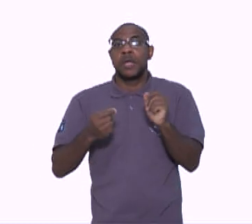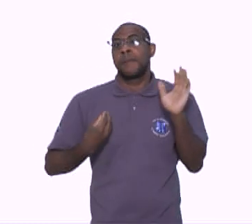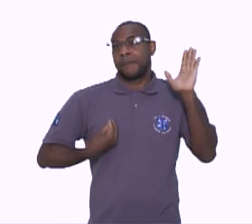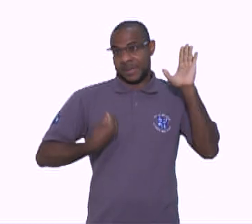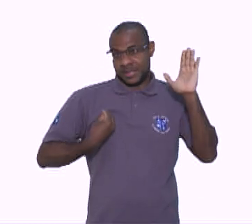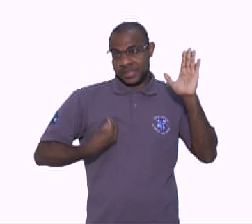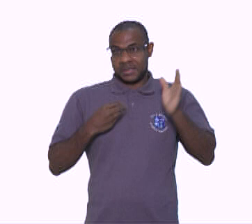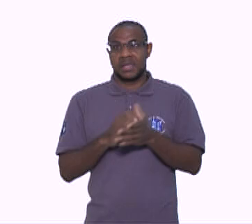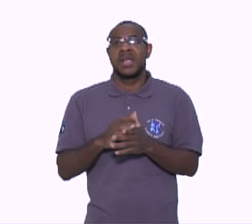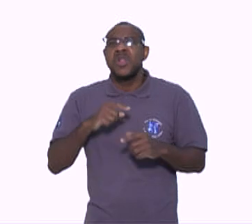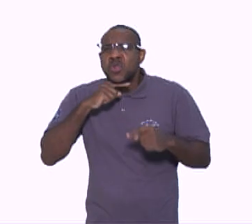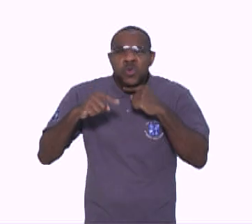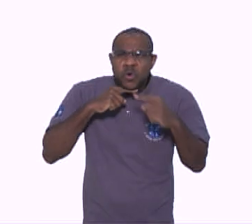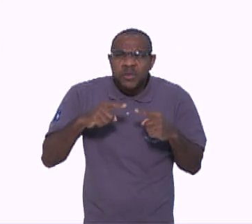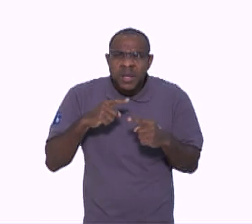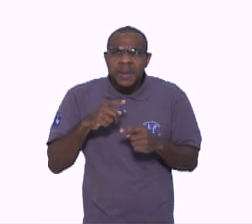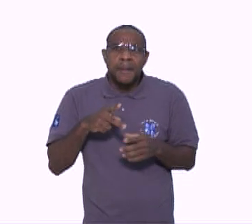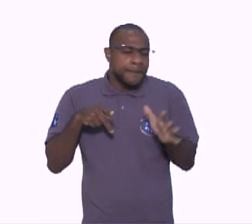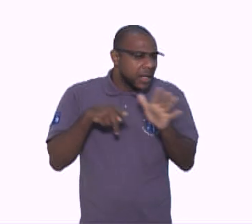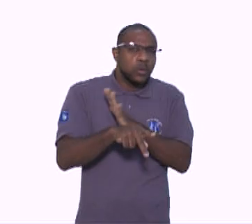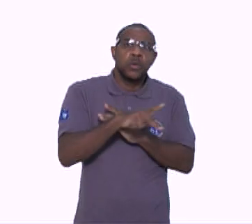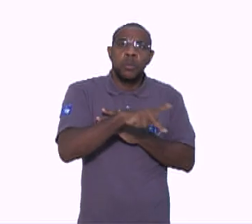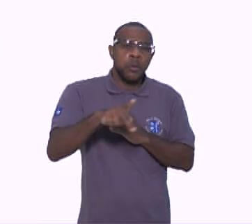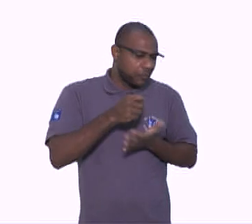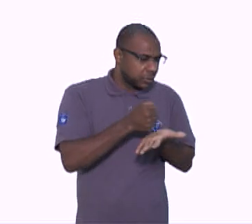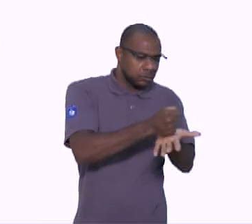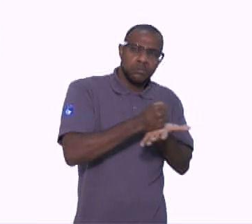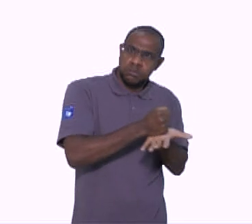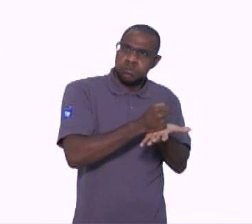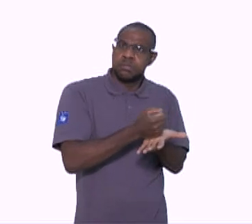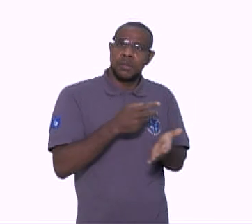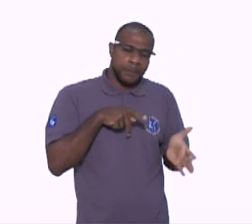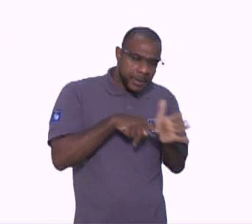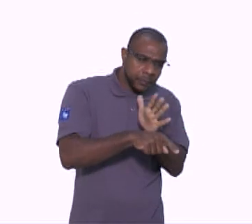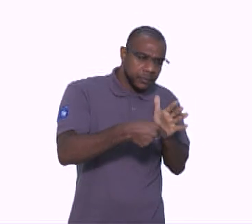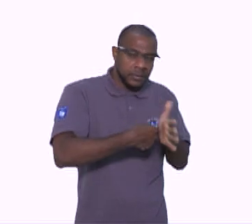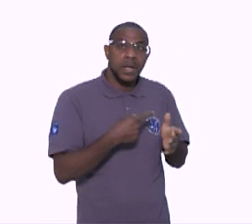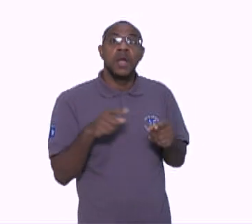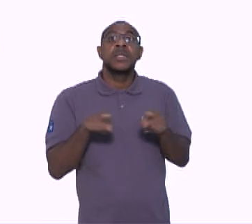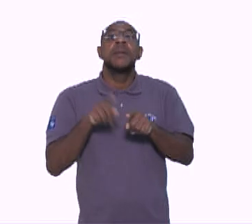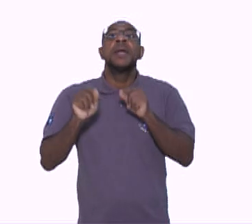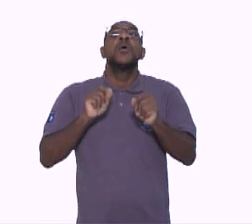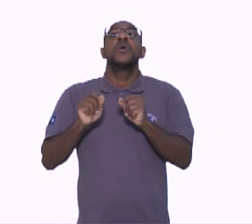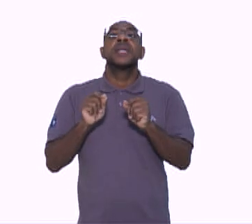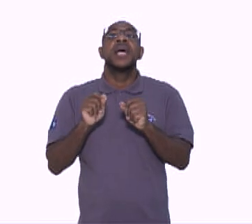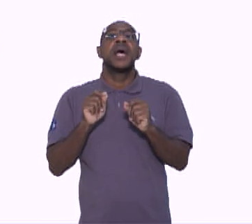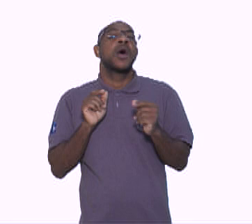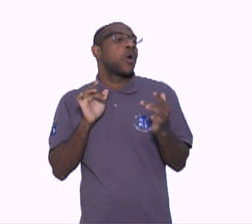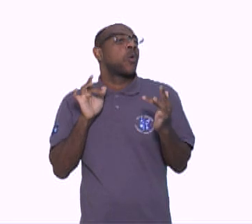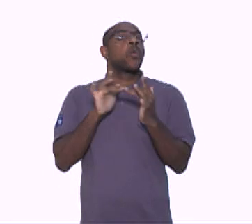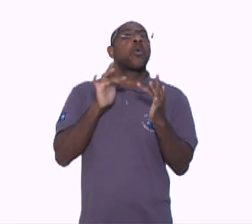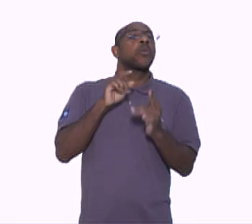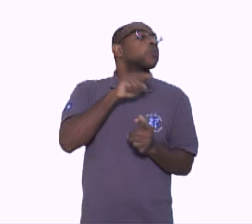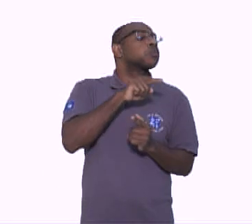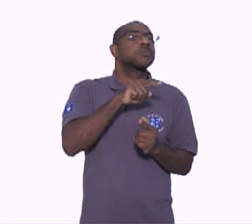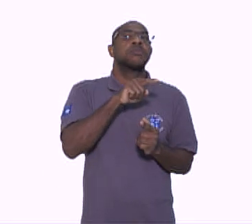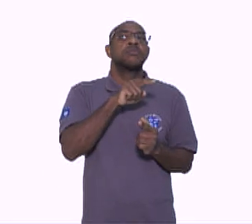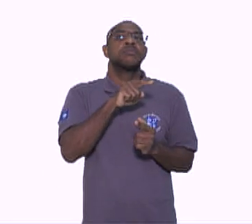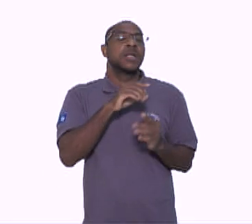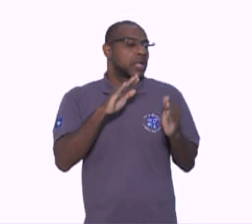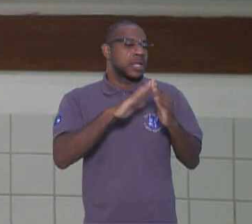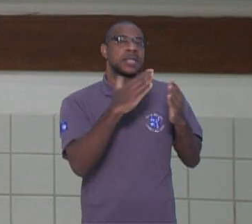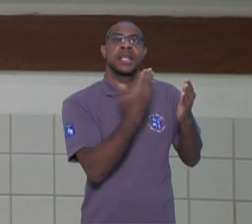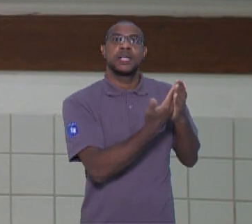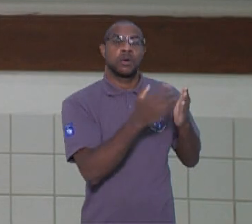professor. E entre em contato com a sua escola e verifique as possibilidades para retirar os materiais